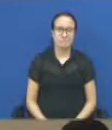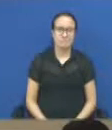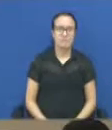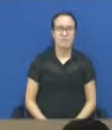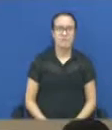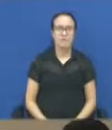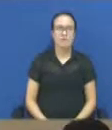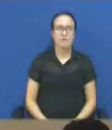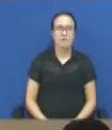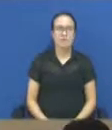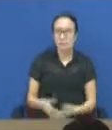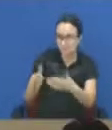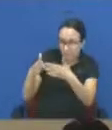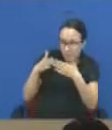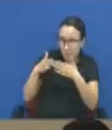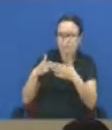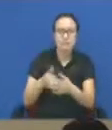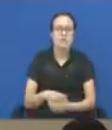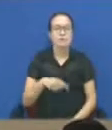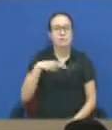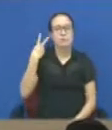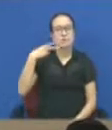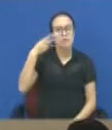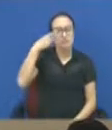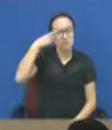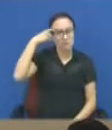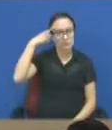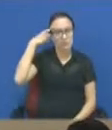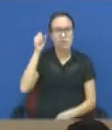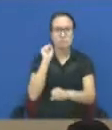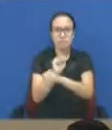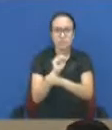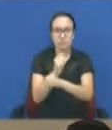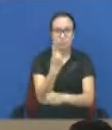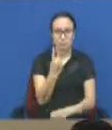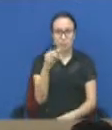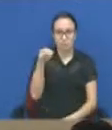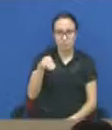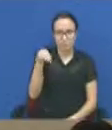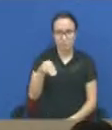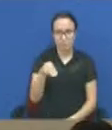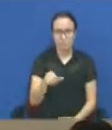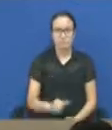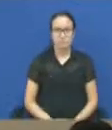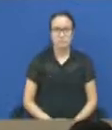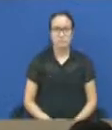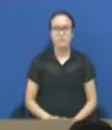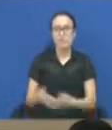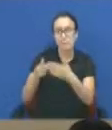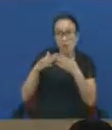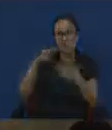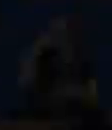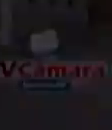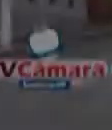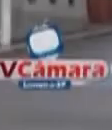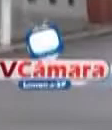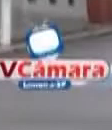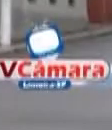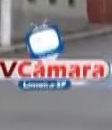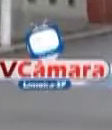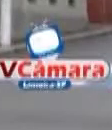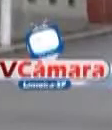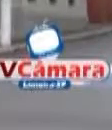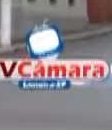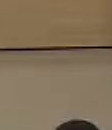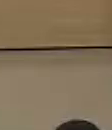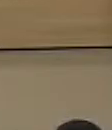Item... Questão de ordem, excelência. Pela ordem, vereador Júlio. Peço suspensão dos trabalhos por 1 minuto. Os trabalhos estão suspensos por 1 minuto a pedido do nobre vereador. Os